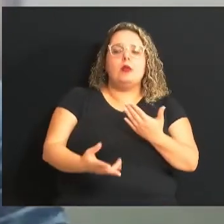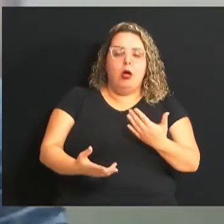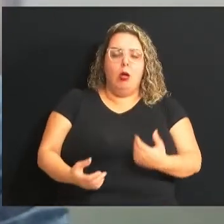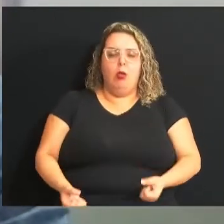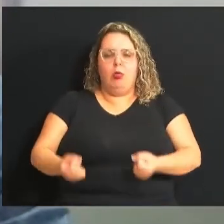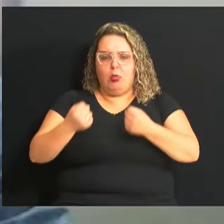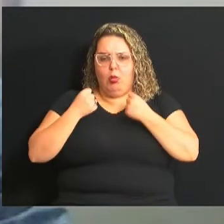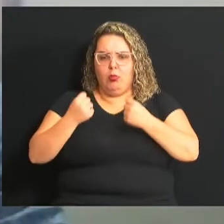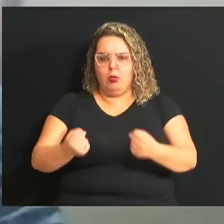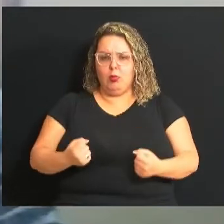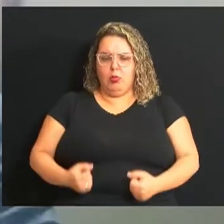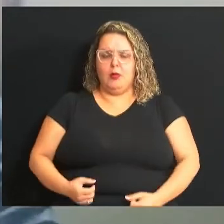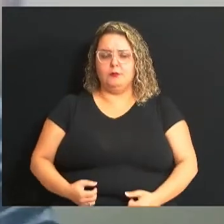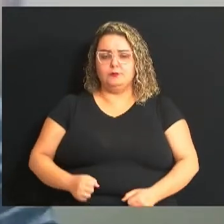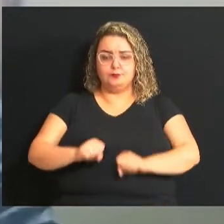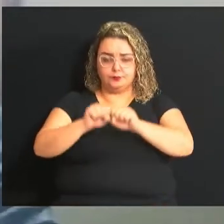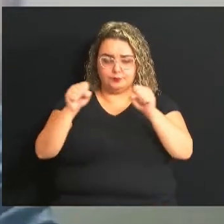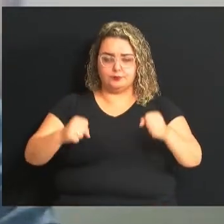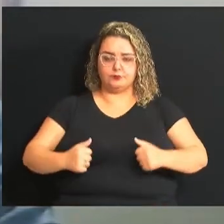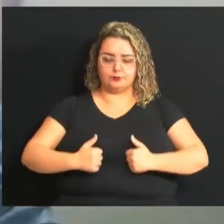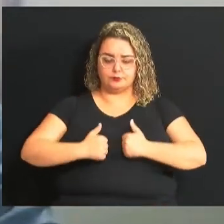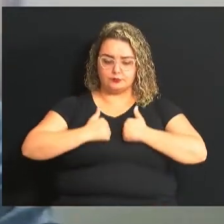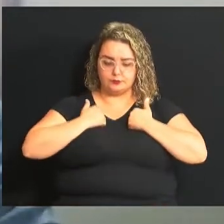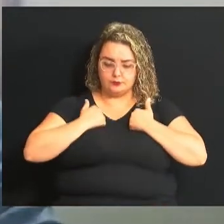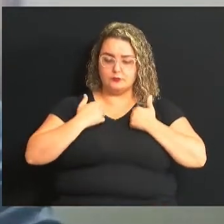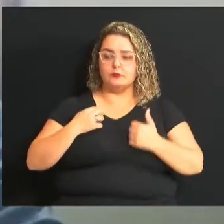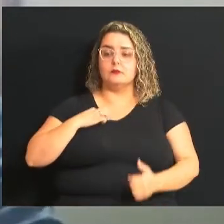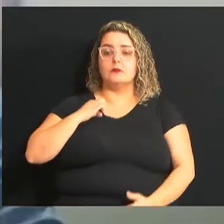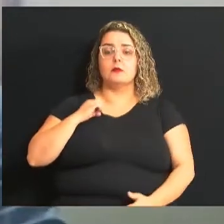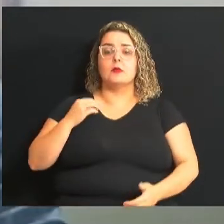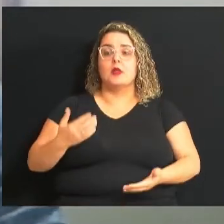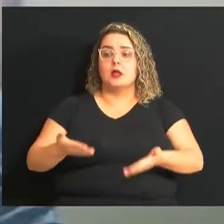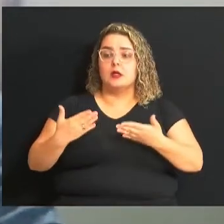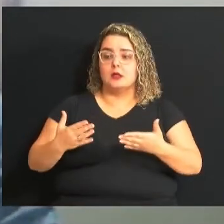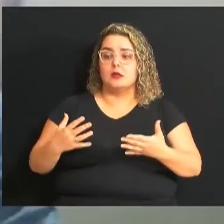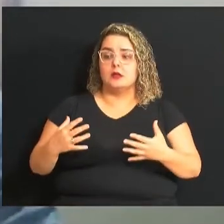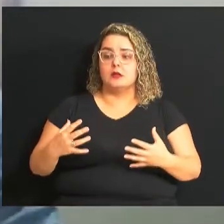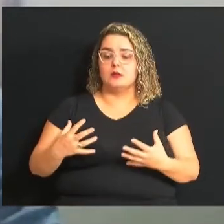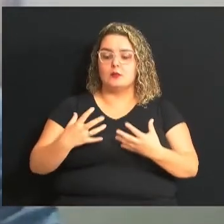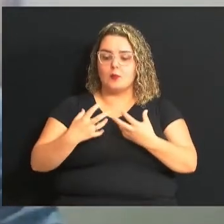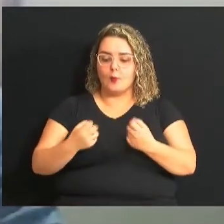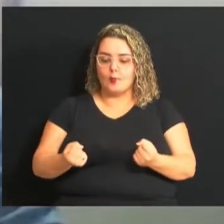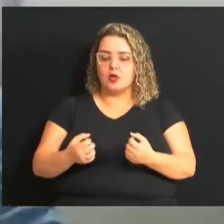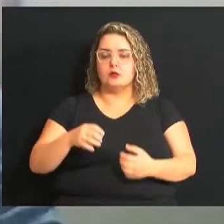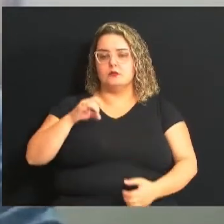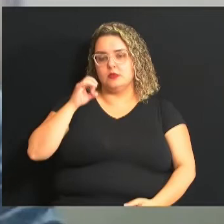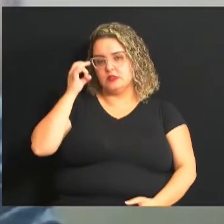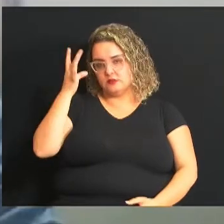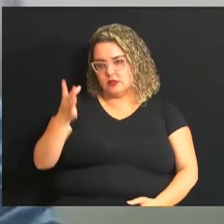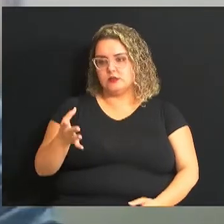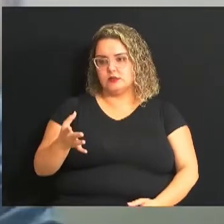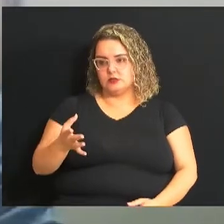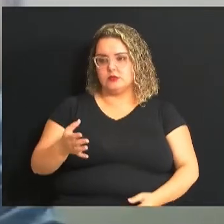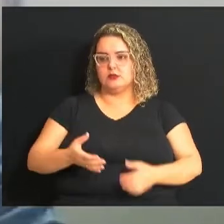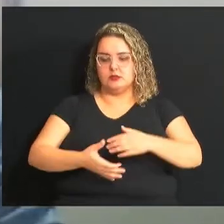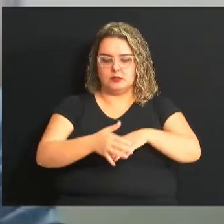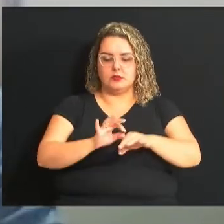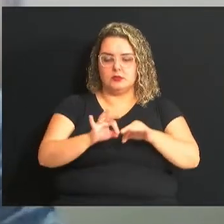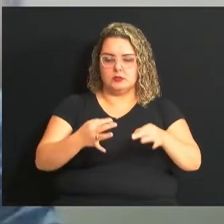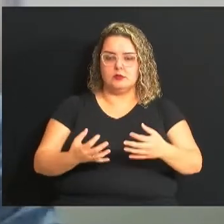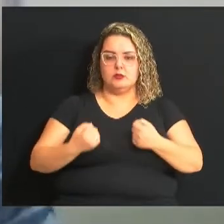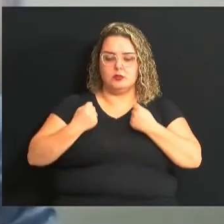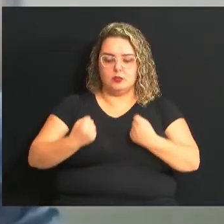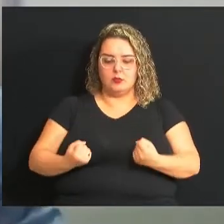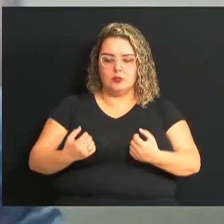a roupa própria para atividade física ela é de extrema importância, ser leve, que seque mais rápido, e ter um tênis também que ajude na dissipação de carga corporal durante a